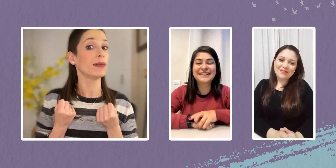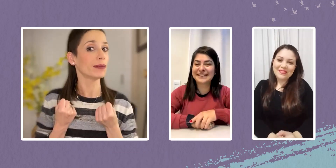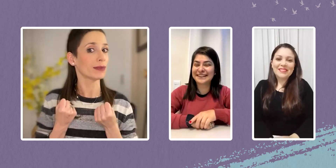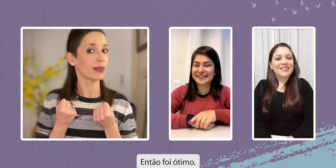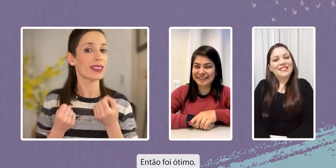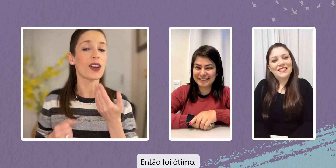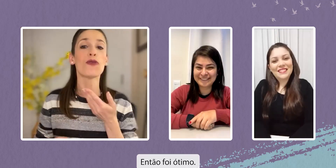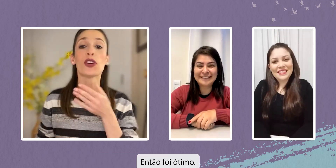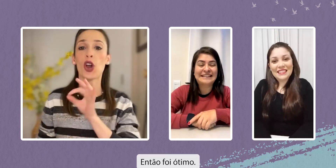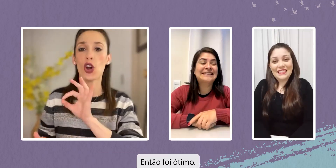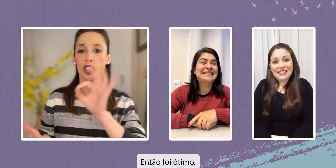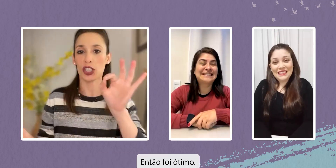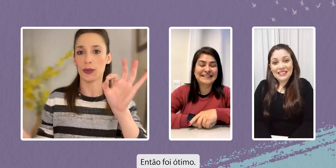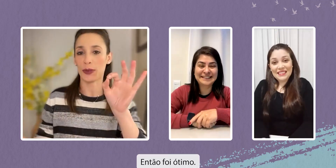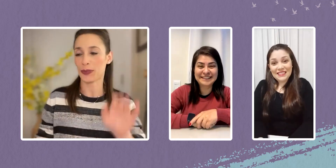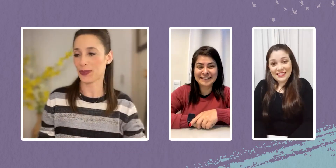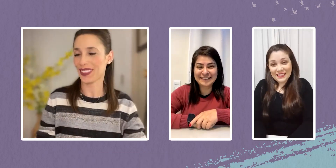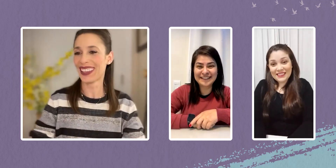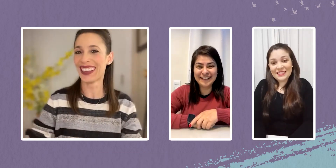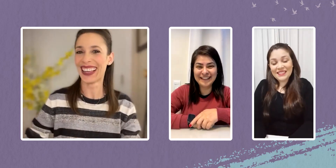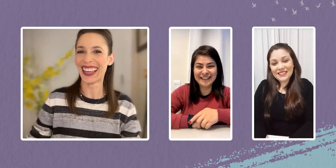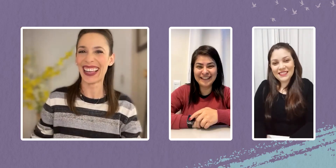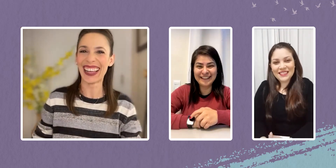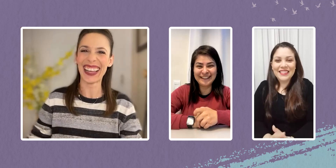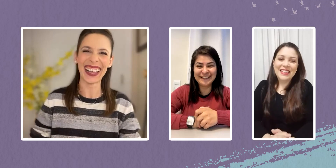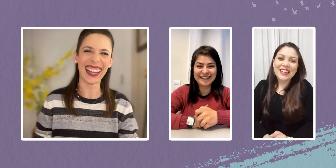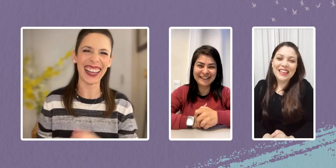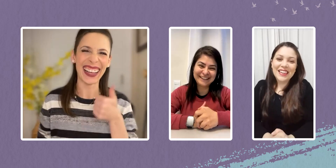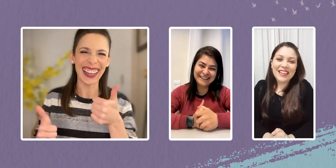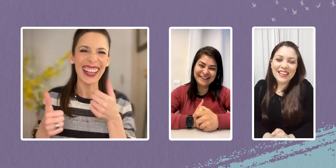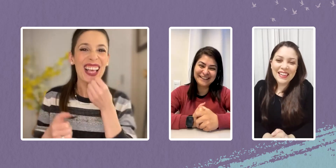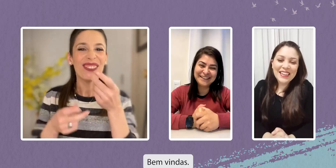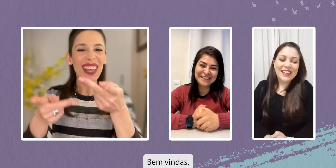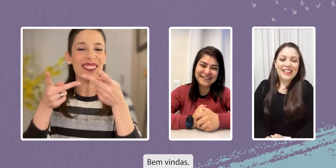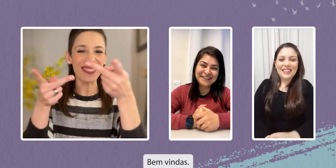S. Então foi ótimo.